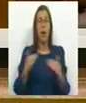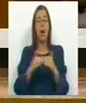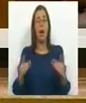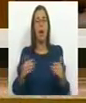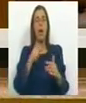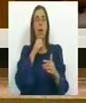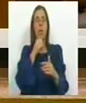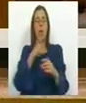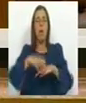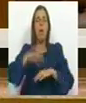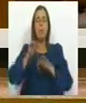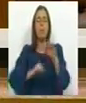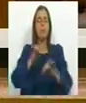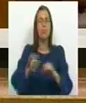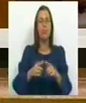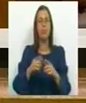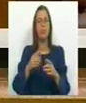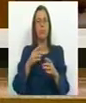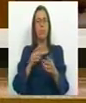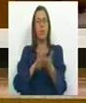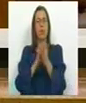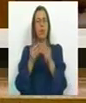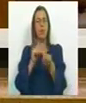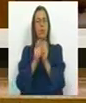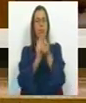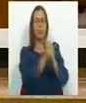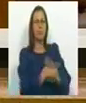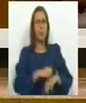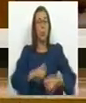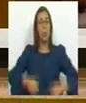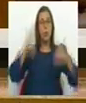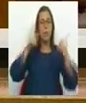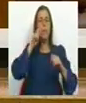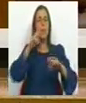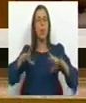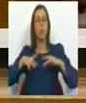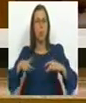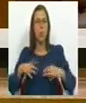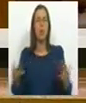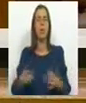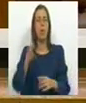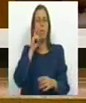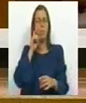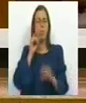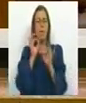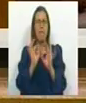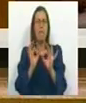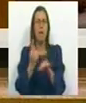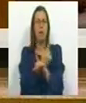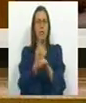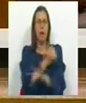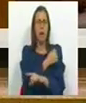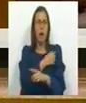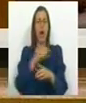da reabilitação do edificado, da regeneração urbana, da atividade turística, da conservação do património,